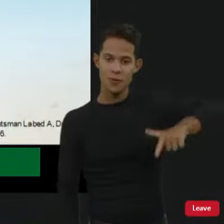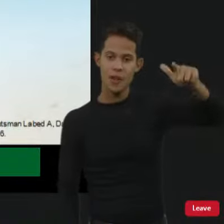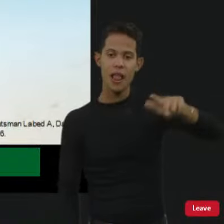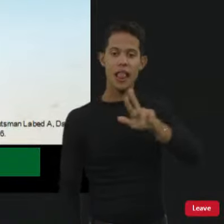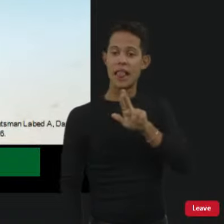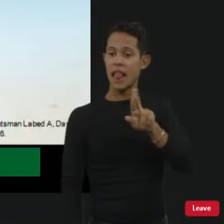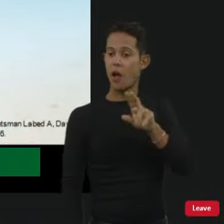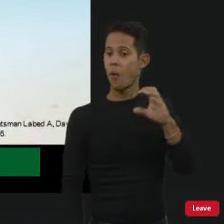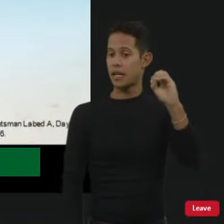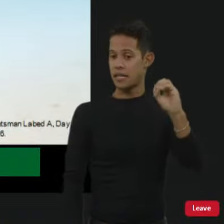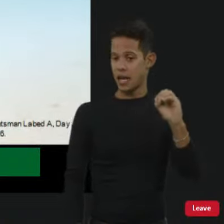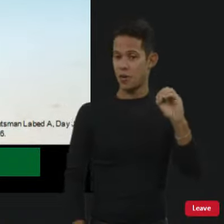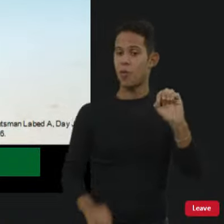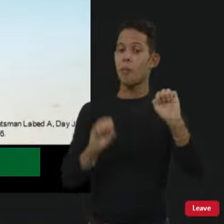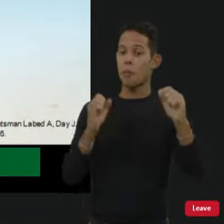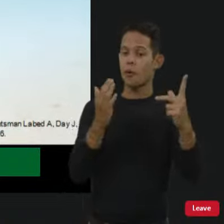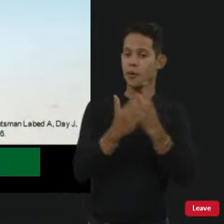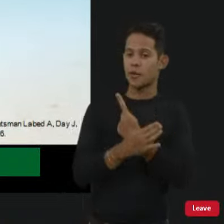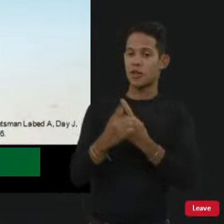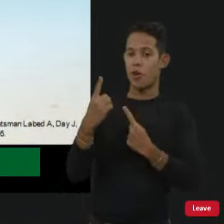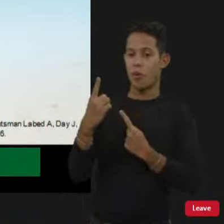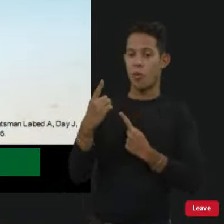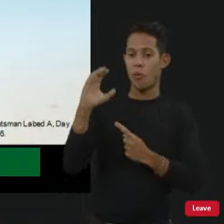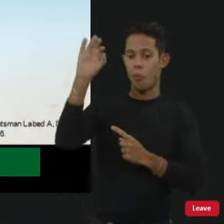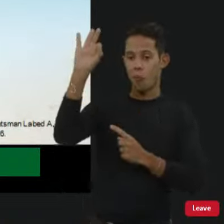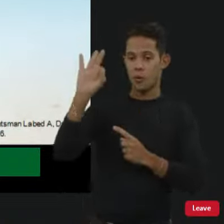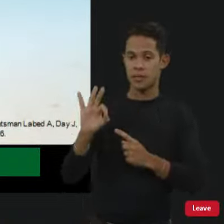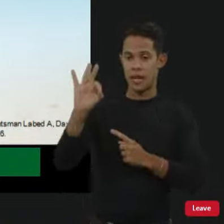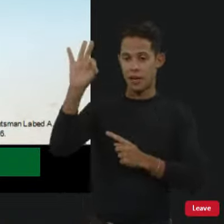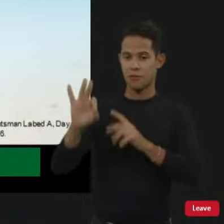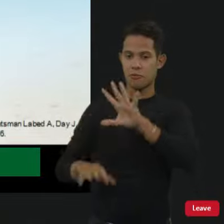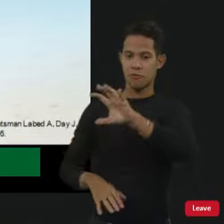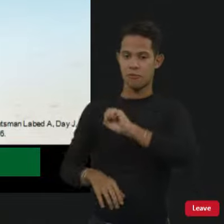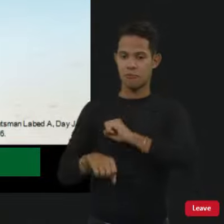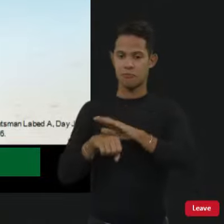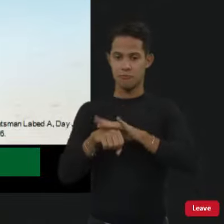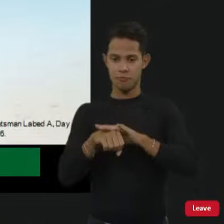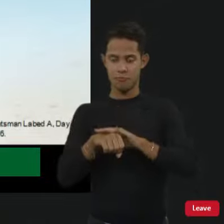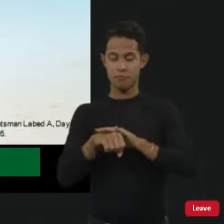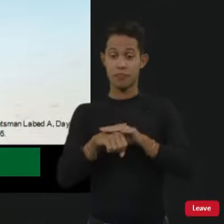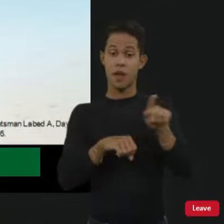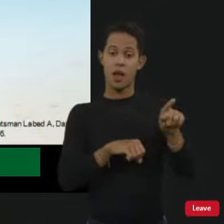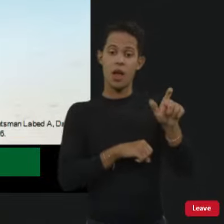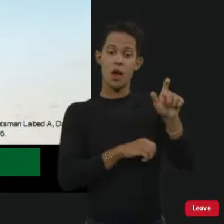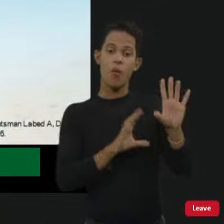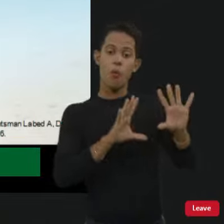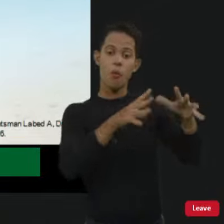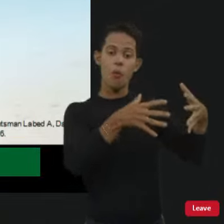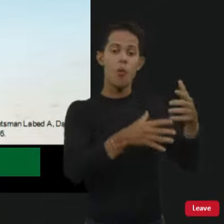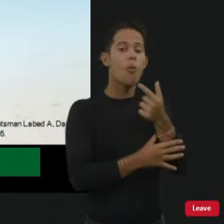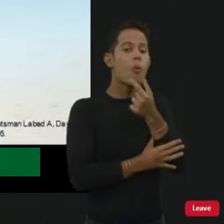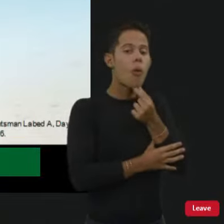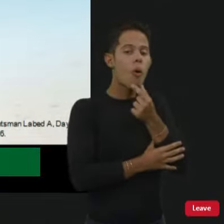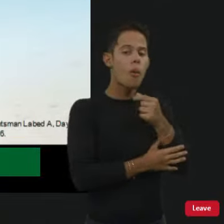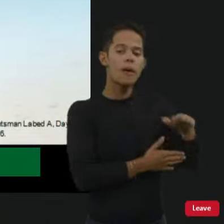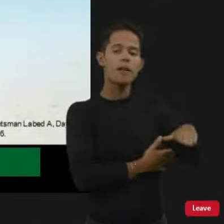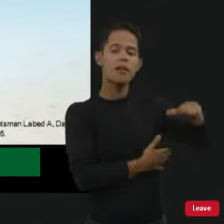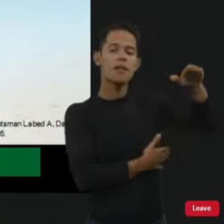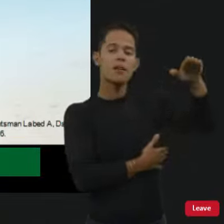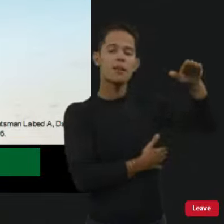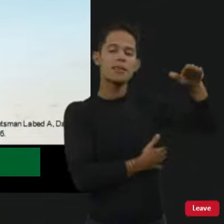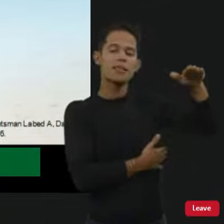1% pode ter mosaicismo germinal. O homem chega a uma altura final de 1,30 m,